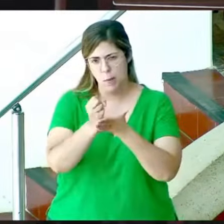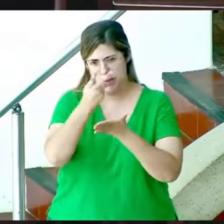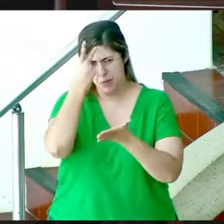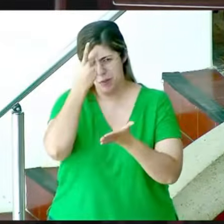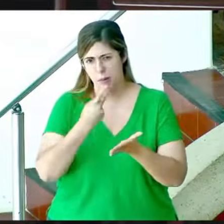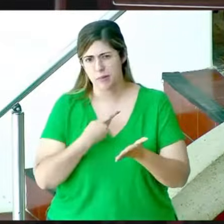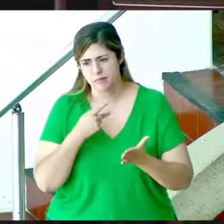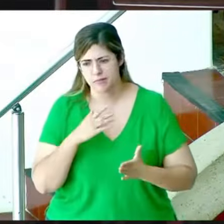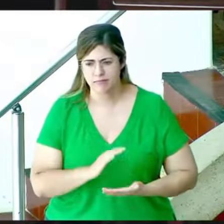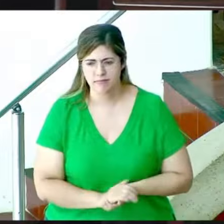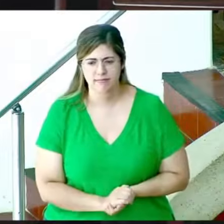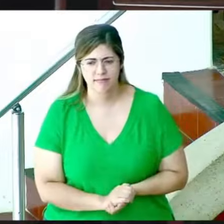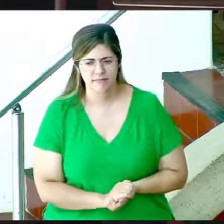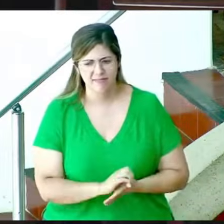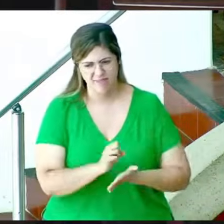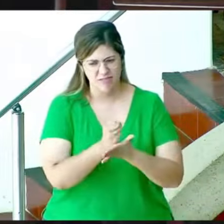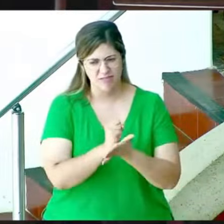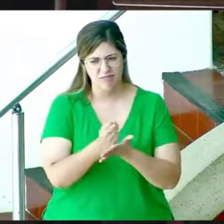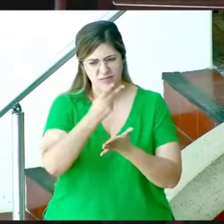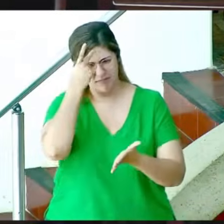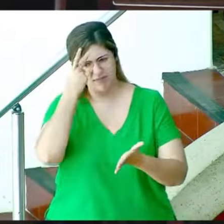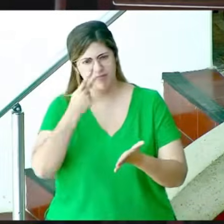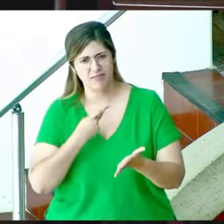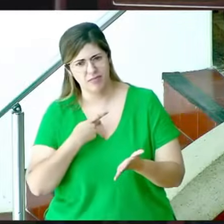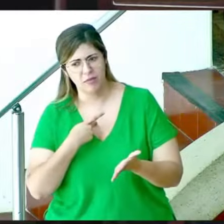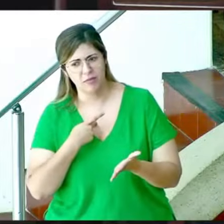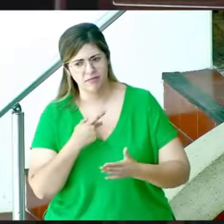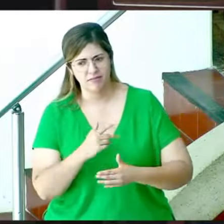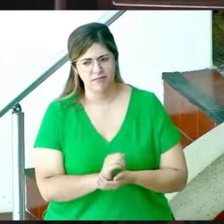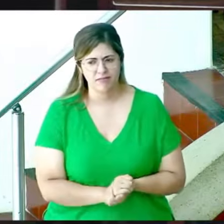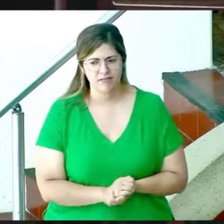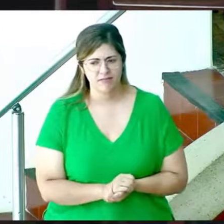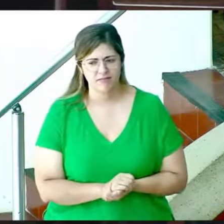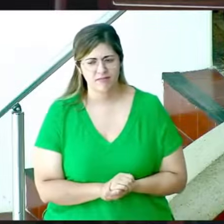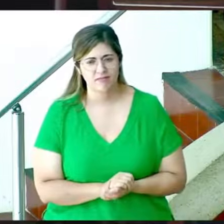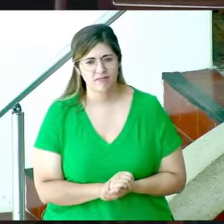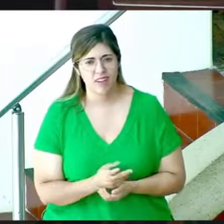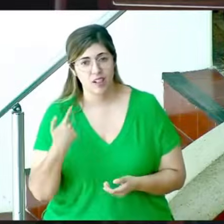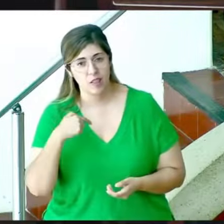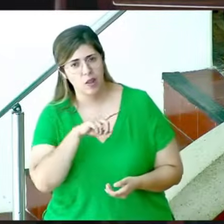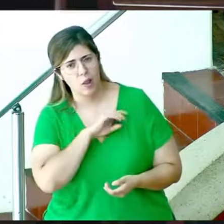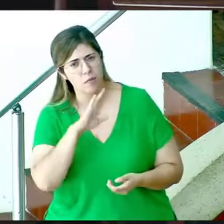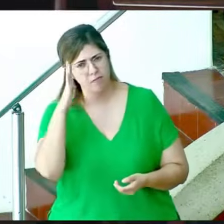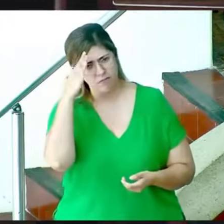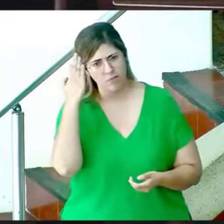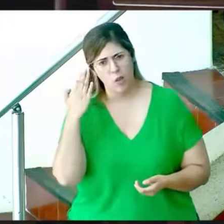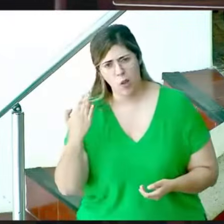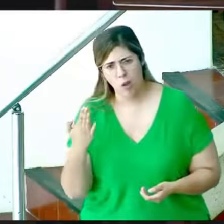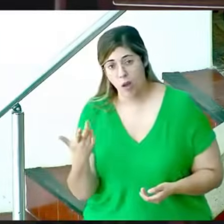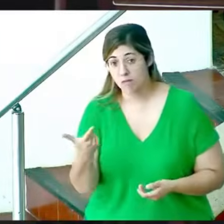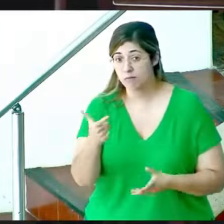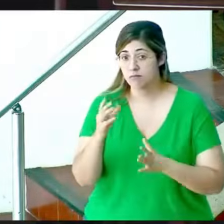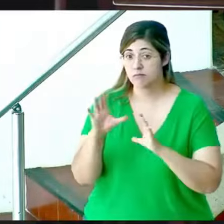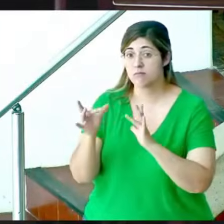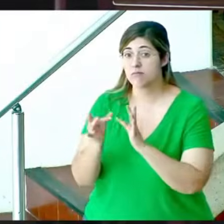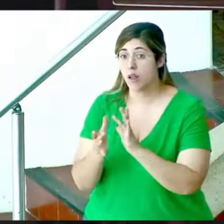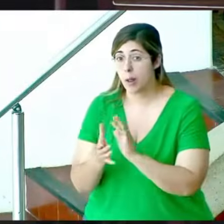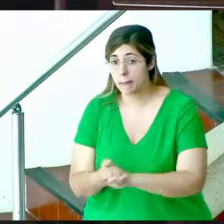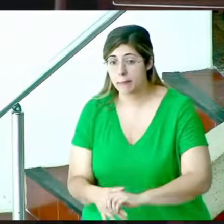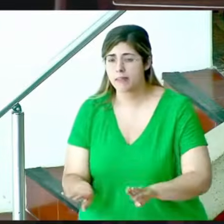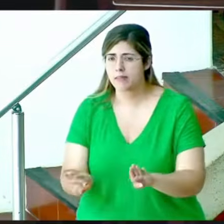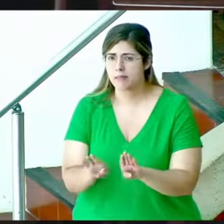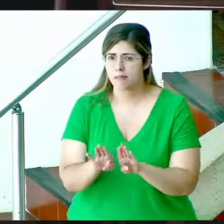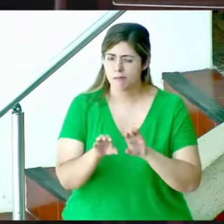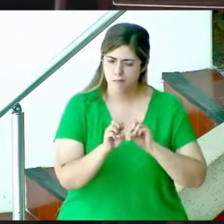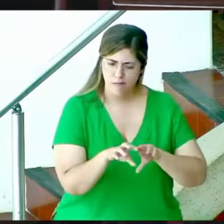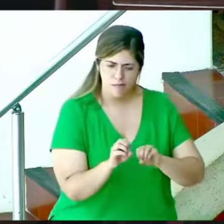É graças à sobriedade que casamentos são mantidos, um honrando ao outro. É graças à sobriedade que a educação de filhos se